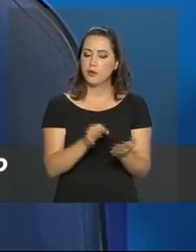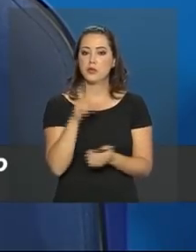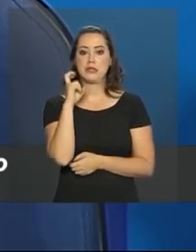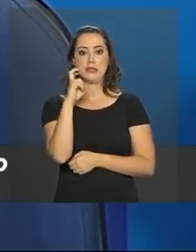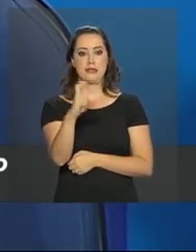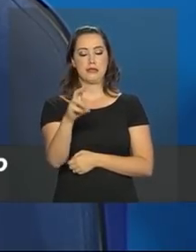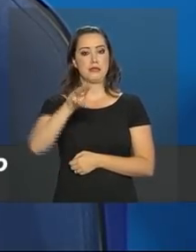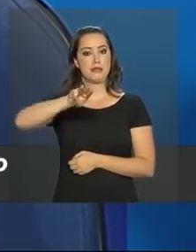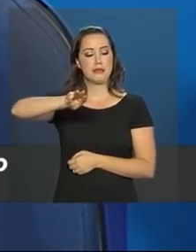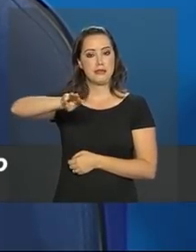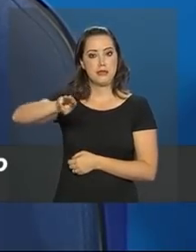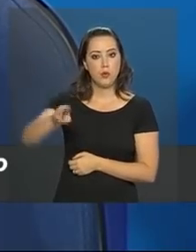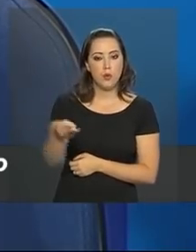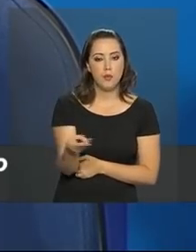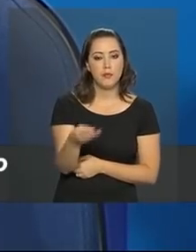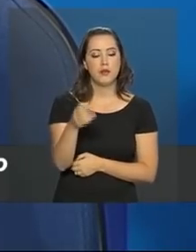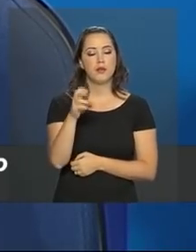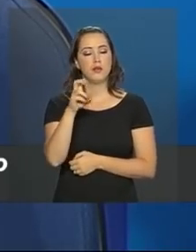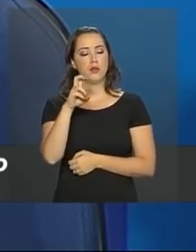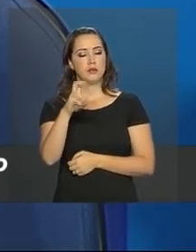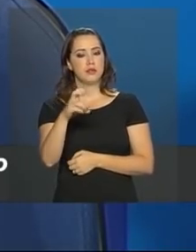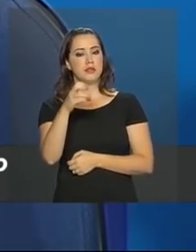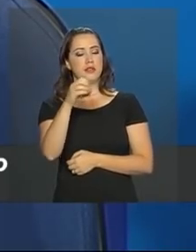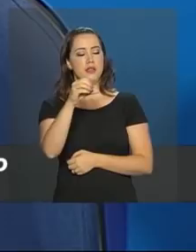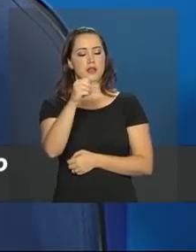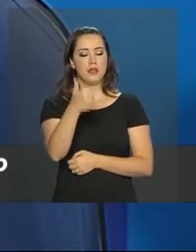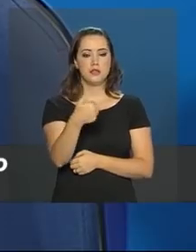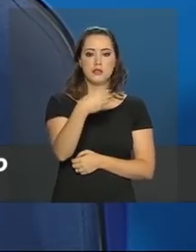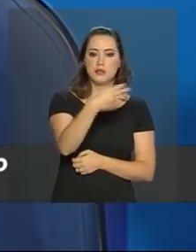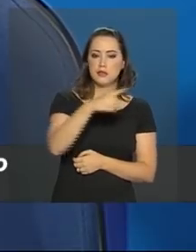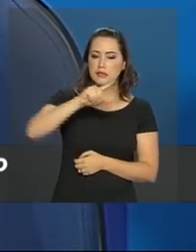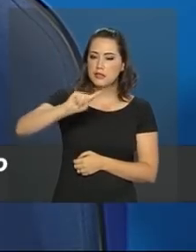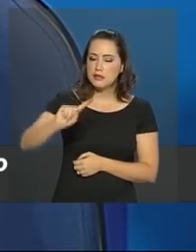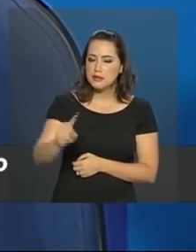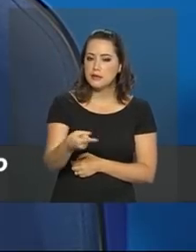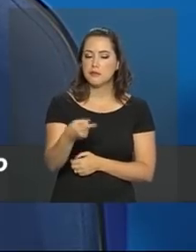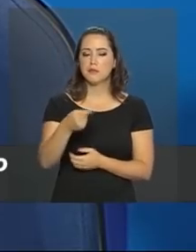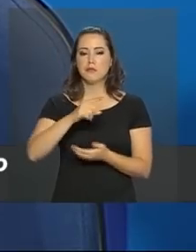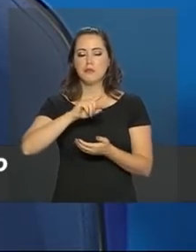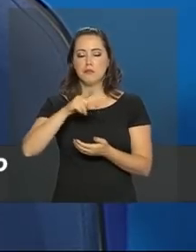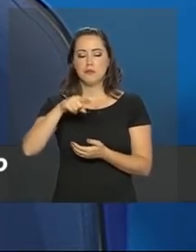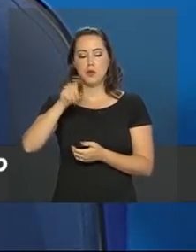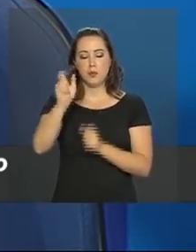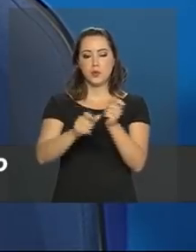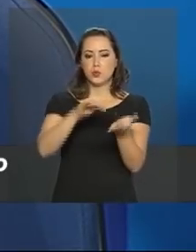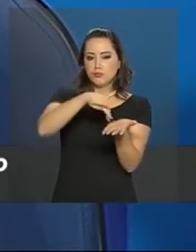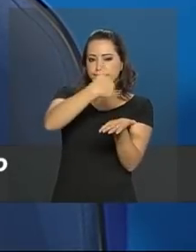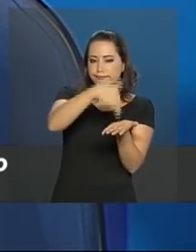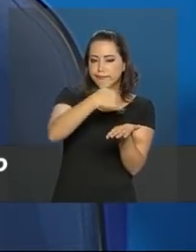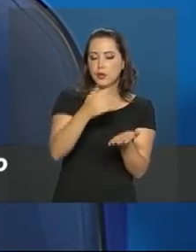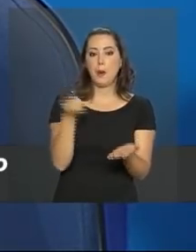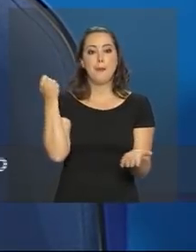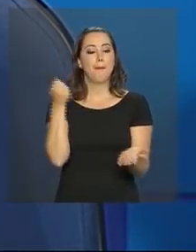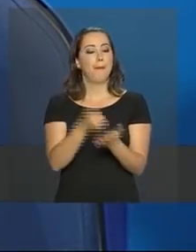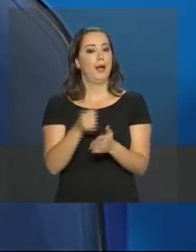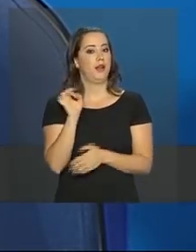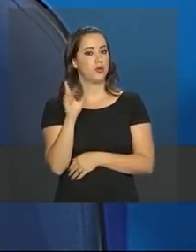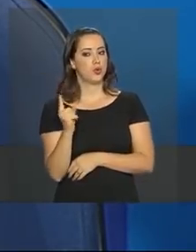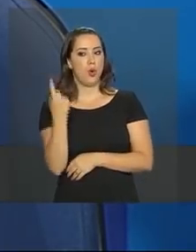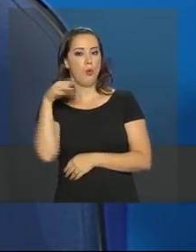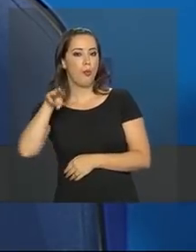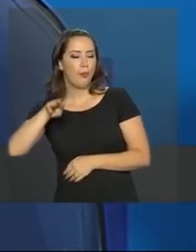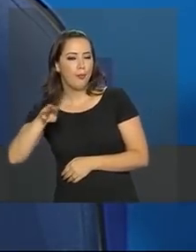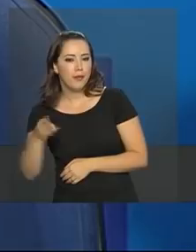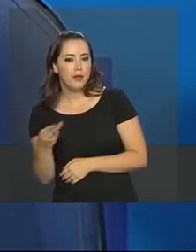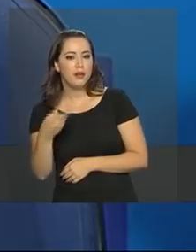milhões quinhentos e 13.733 inscrições pagas apenas um milhão novecentos e noventa e dois